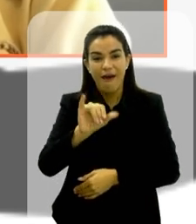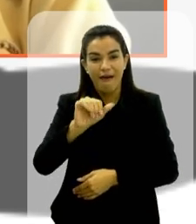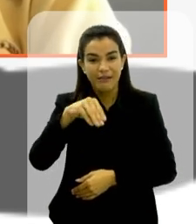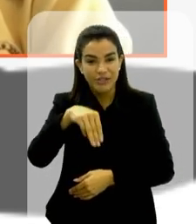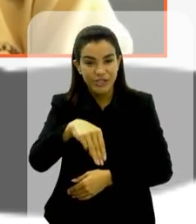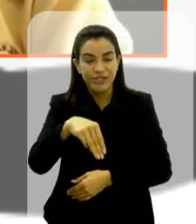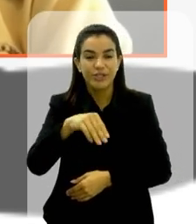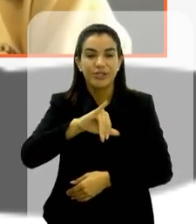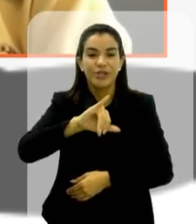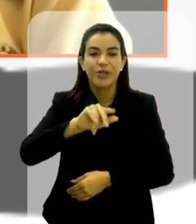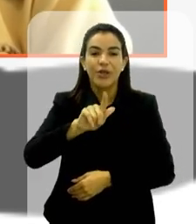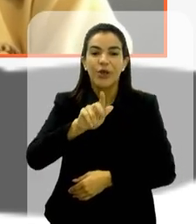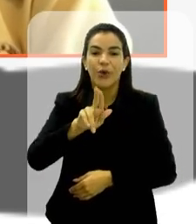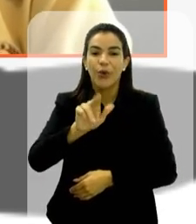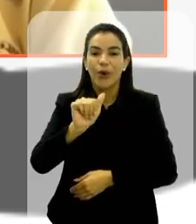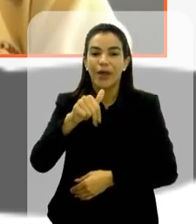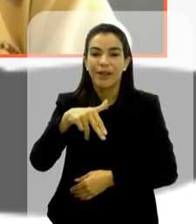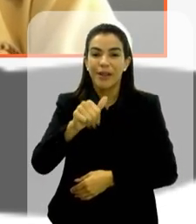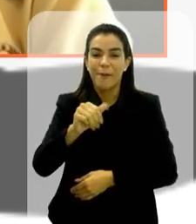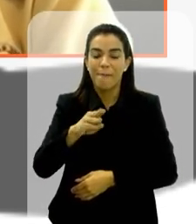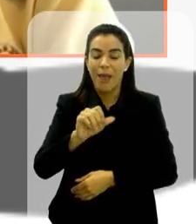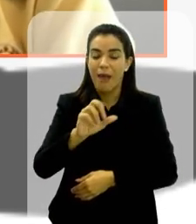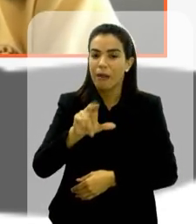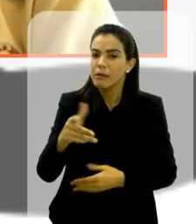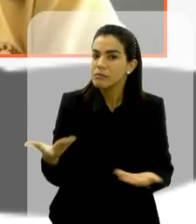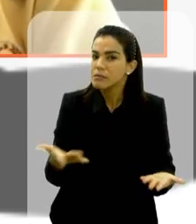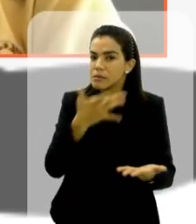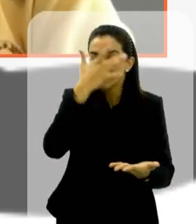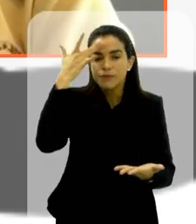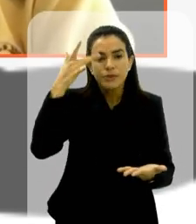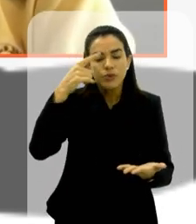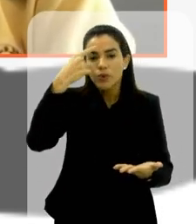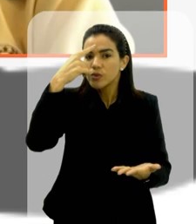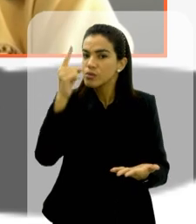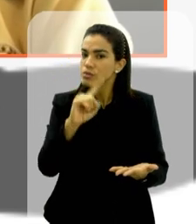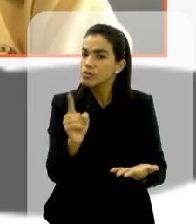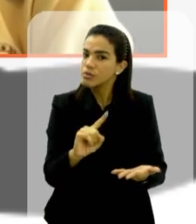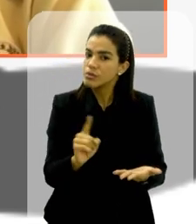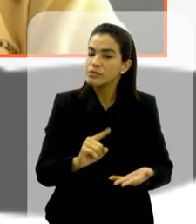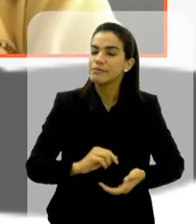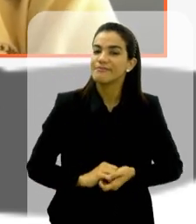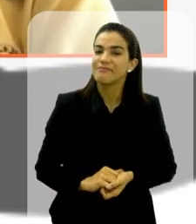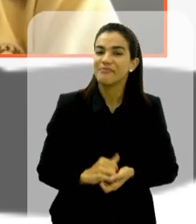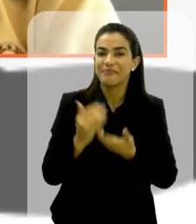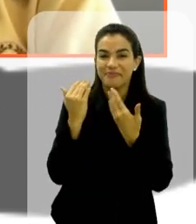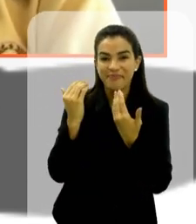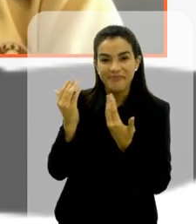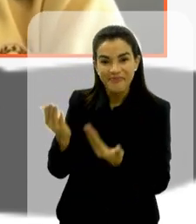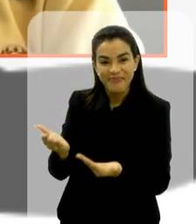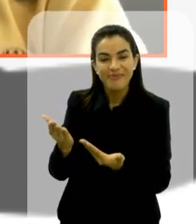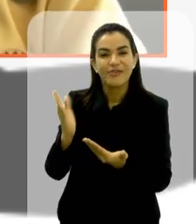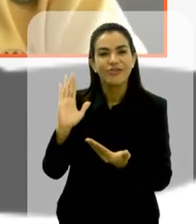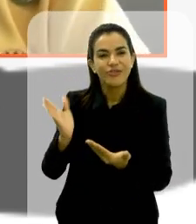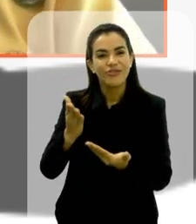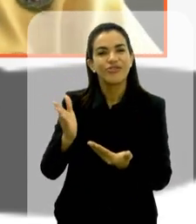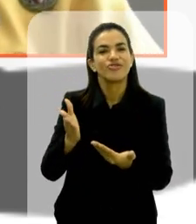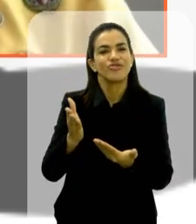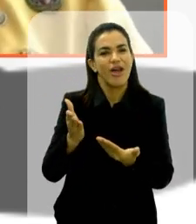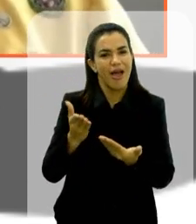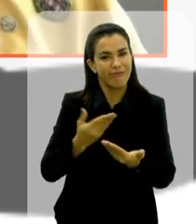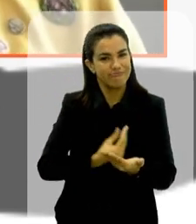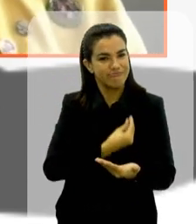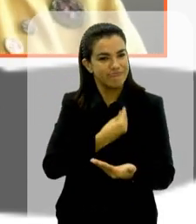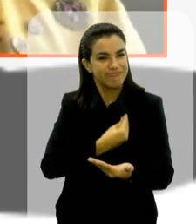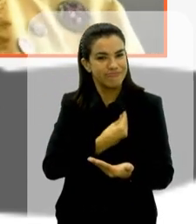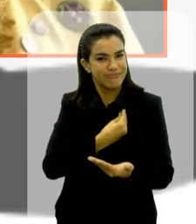Tantas referências que nós temos na ilha, eu acho que as pessoas não estão a par disso. Você já esteve lá advogando? Porque